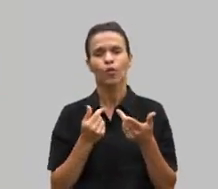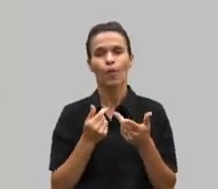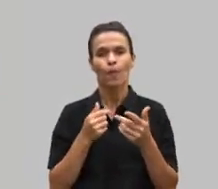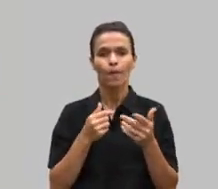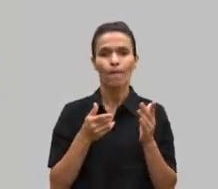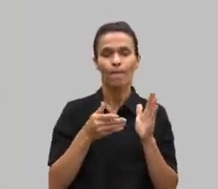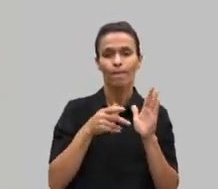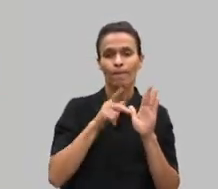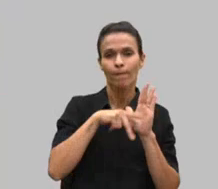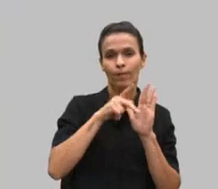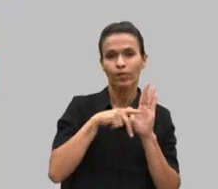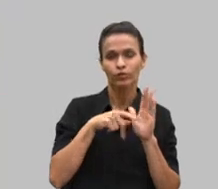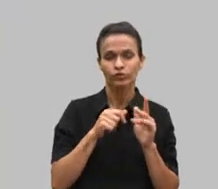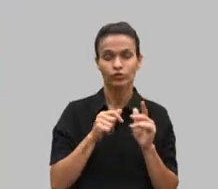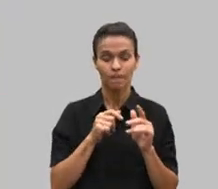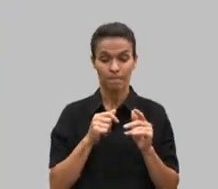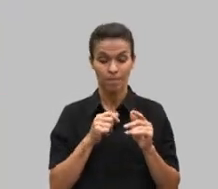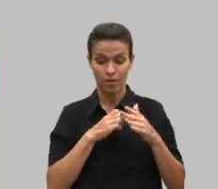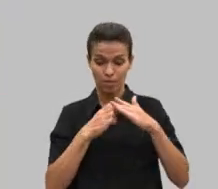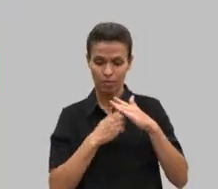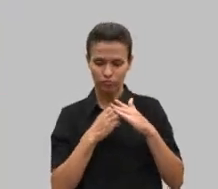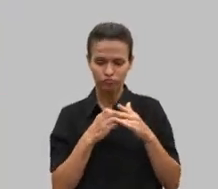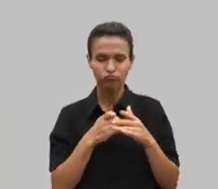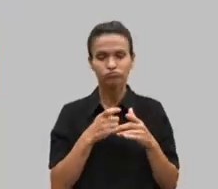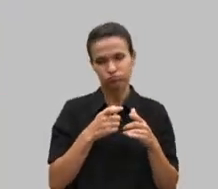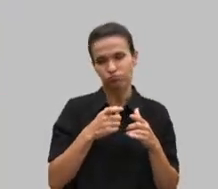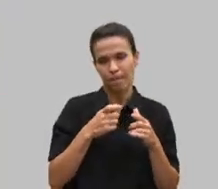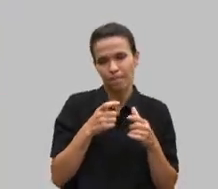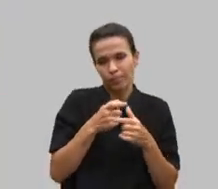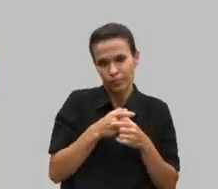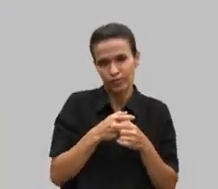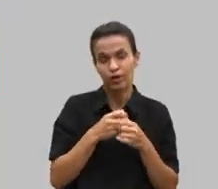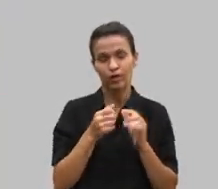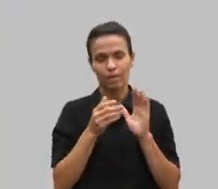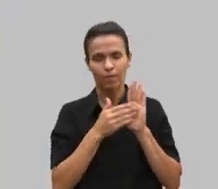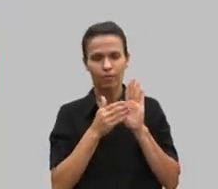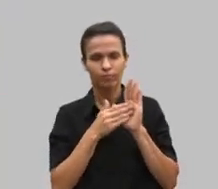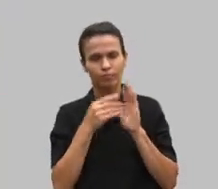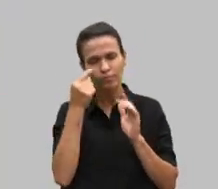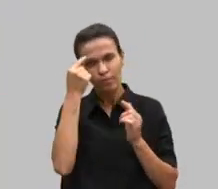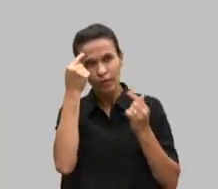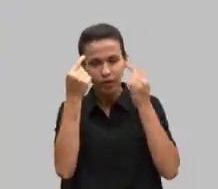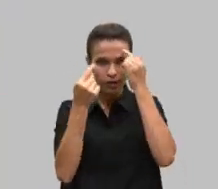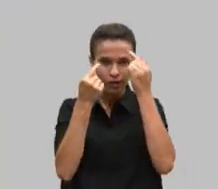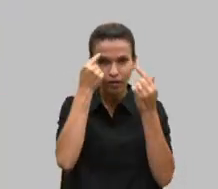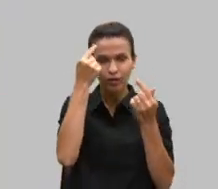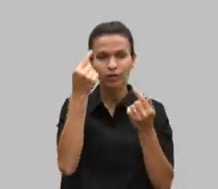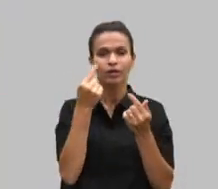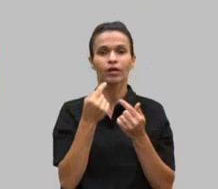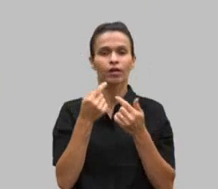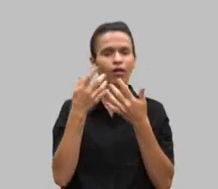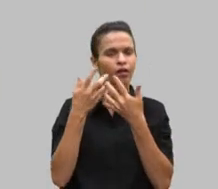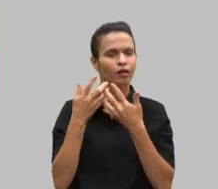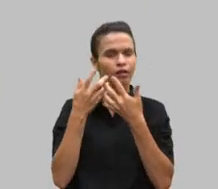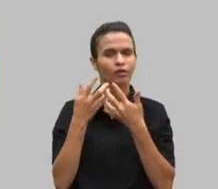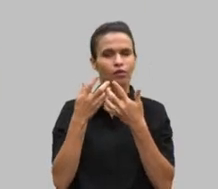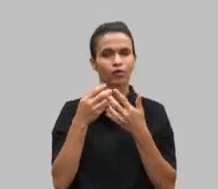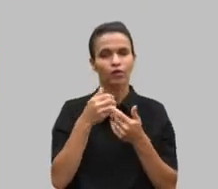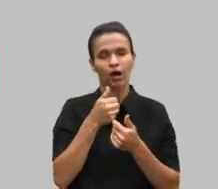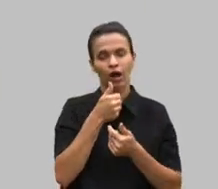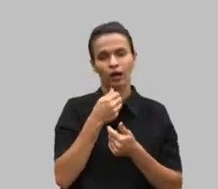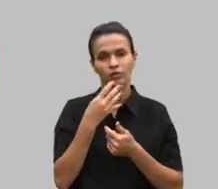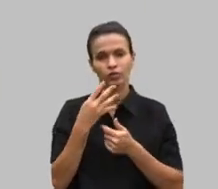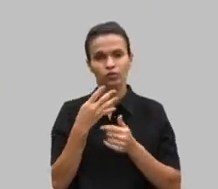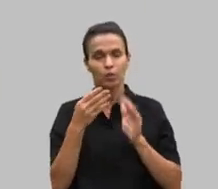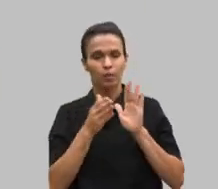microempreendedores todas essas propostas elas foram muito bem pensadas no nosso grupo das 14 propostas que